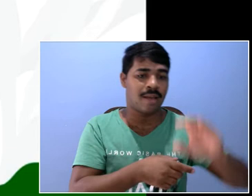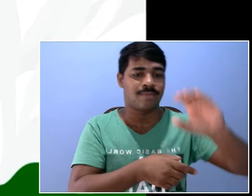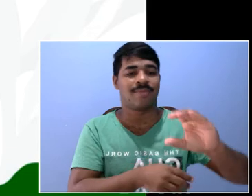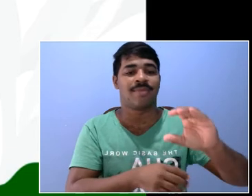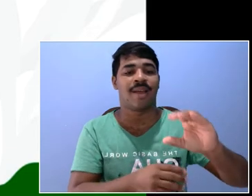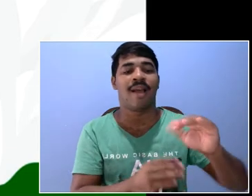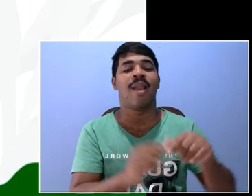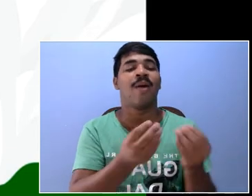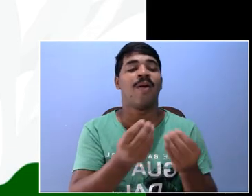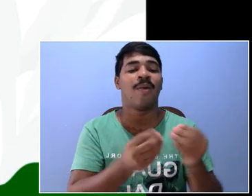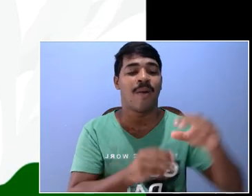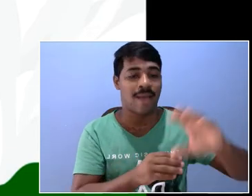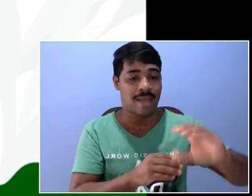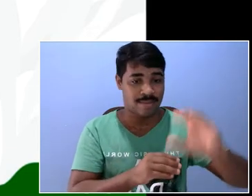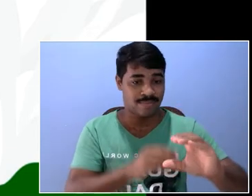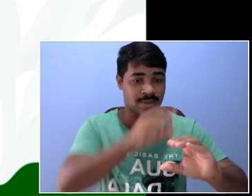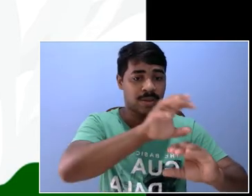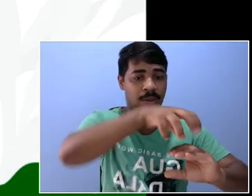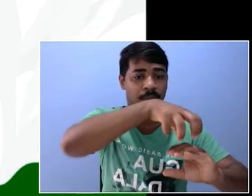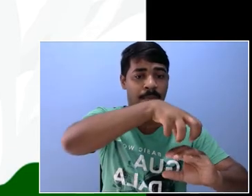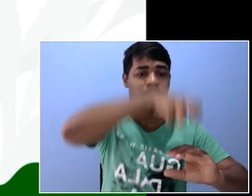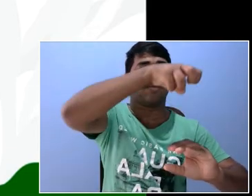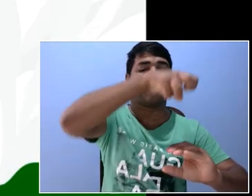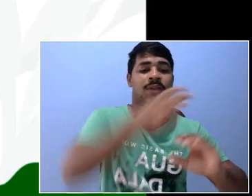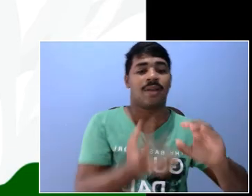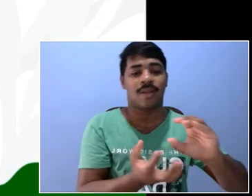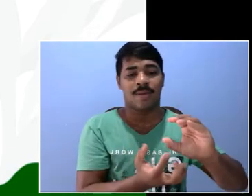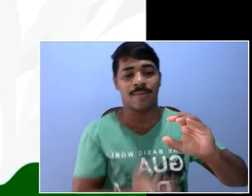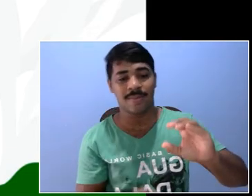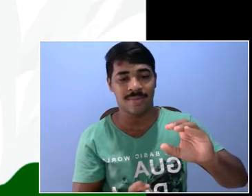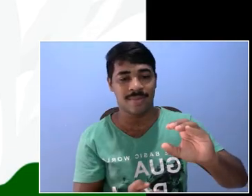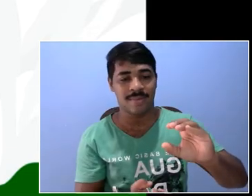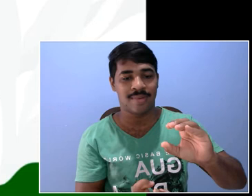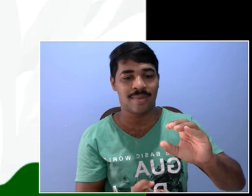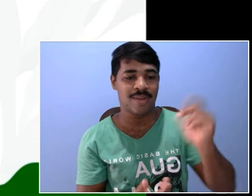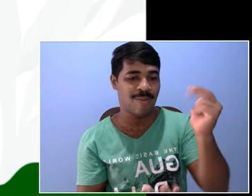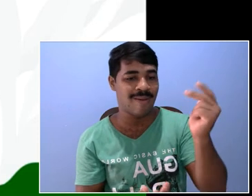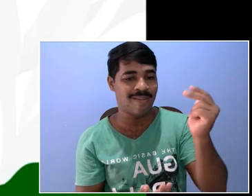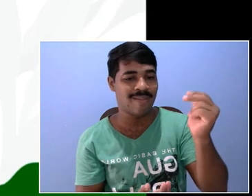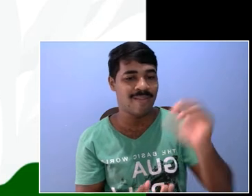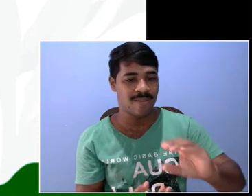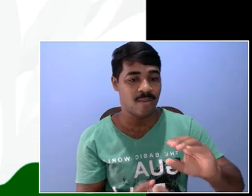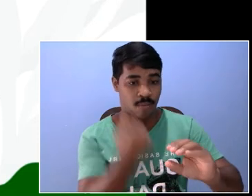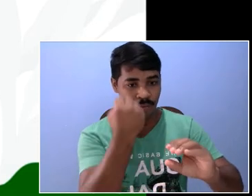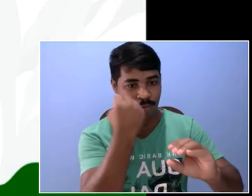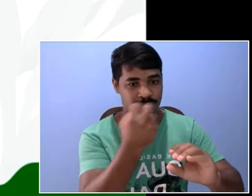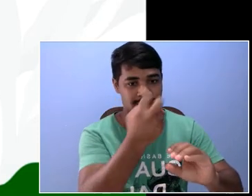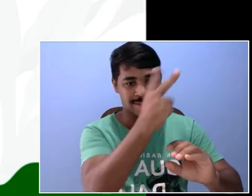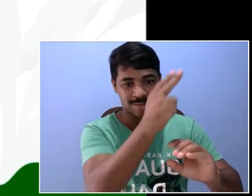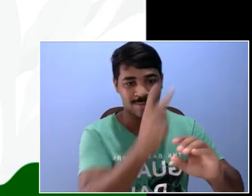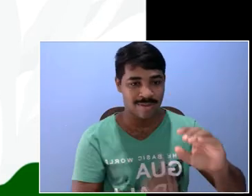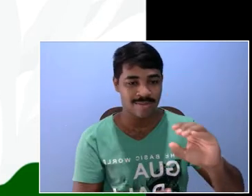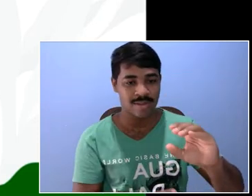corpo. Esse corpo ele vai ter o quê? As forças resultantes nulas. Resumindo, ele não tem uma força que se sobrepõe